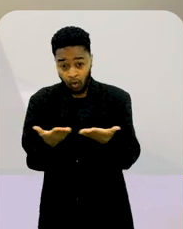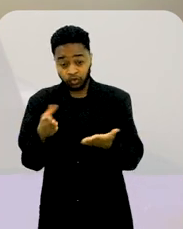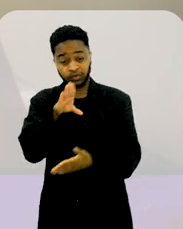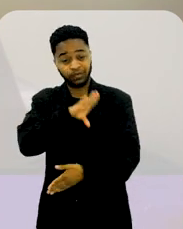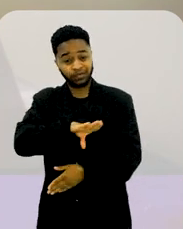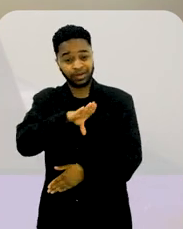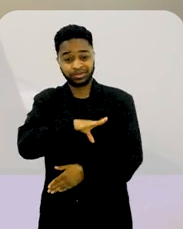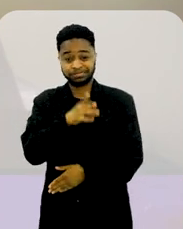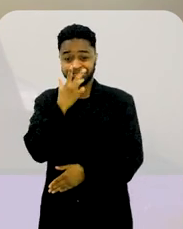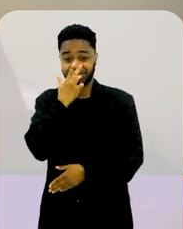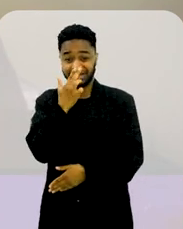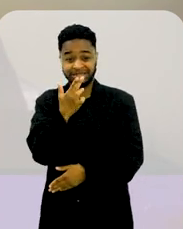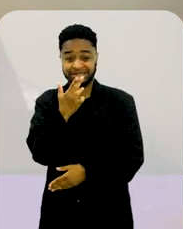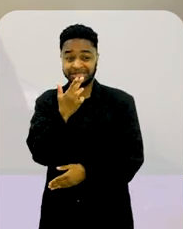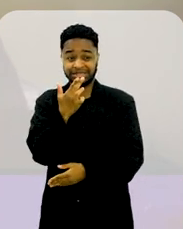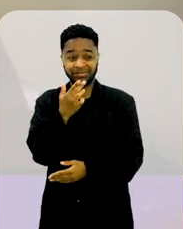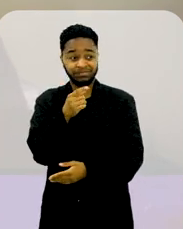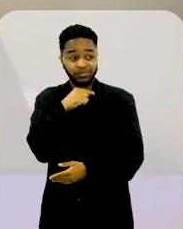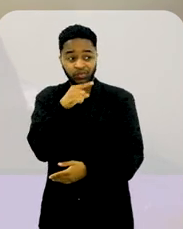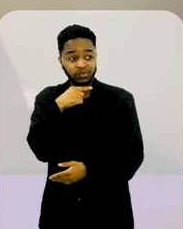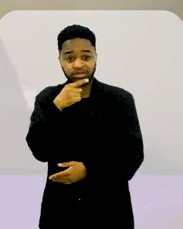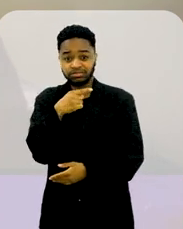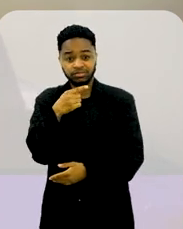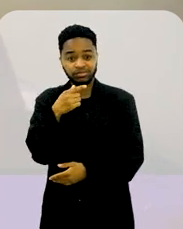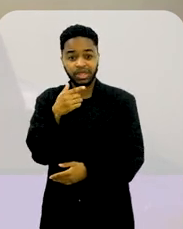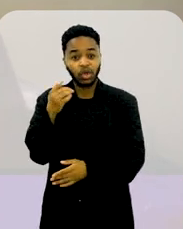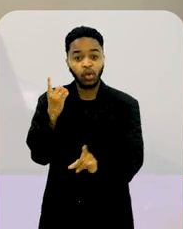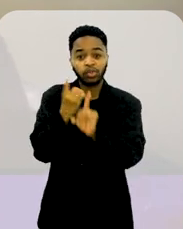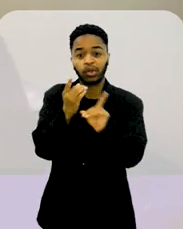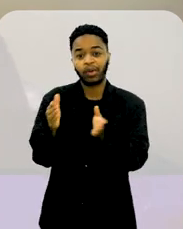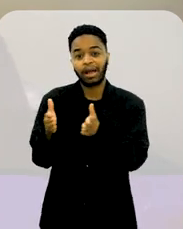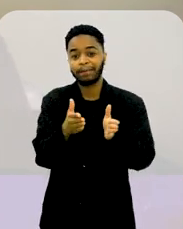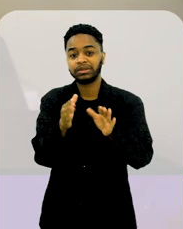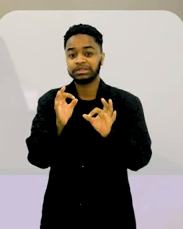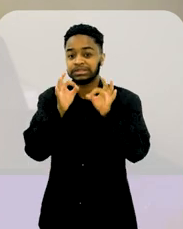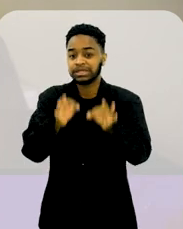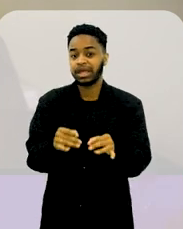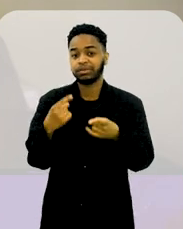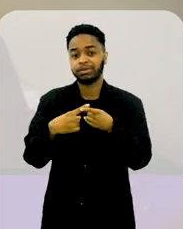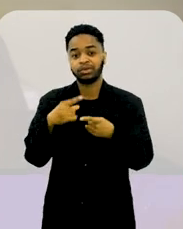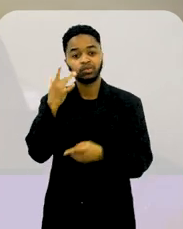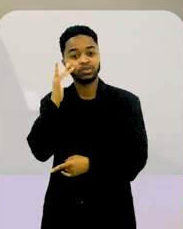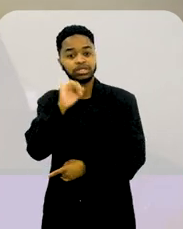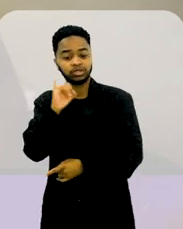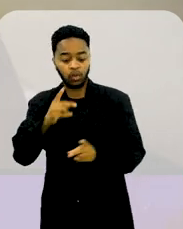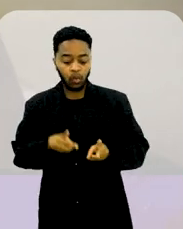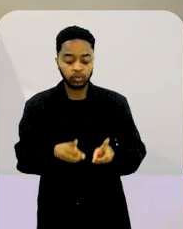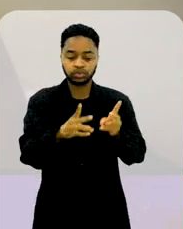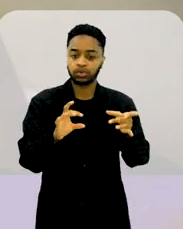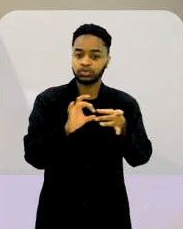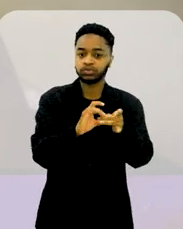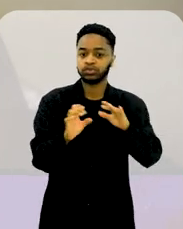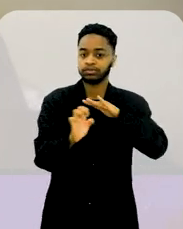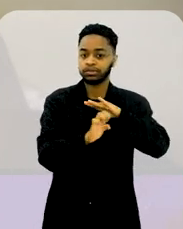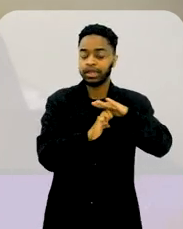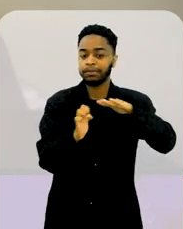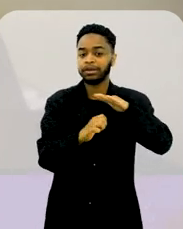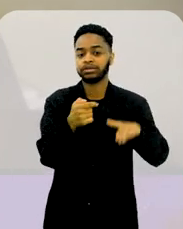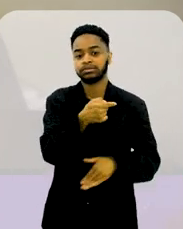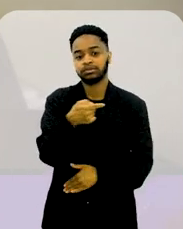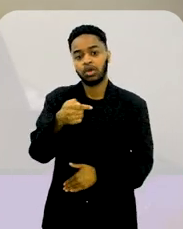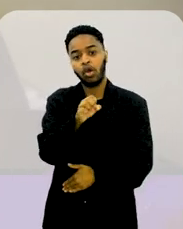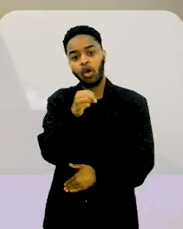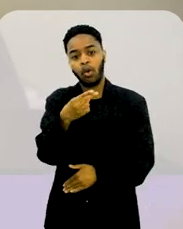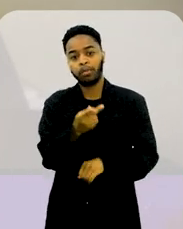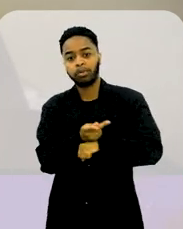da Gama tá em um verdadeiro labirinto sem saber para onde vai não sabe se vai continuar 777 ou não pelo escândalo que acontece